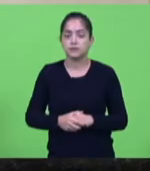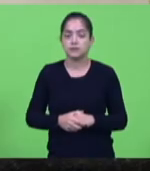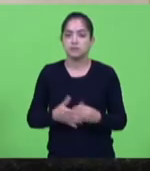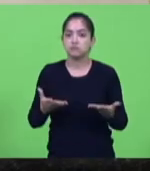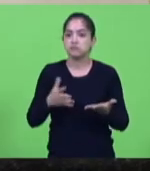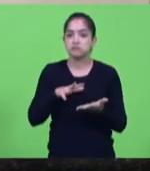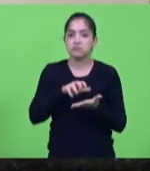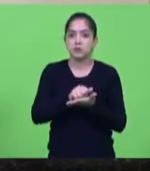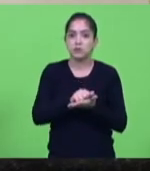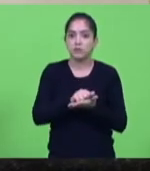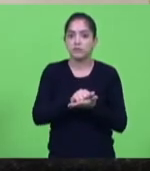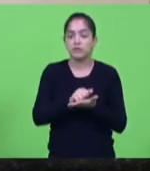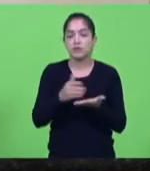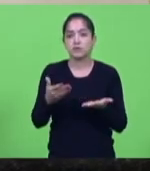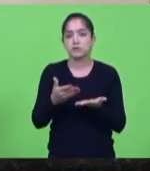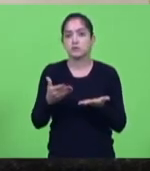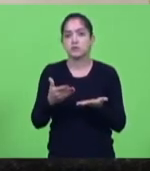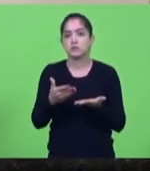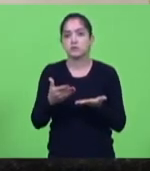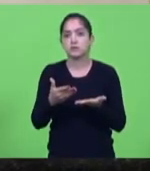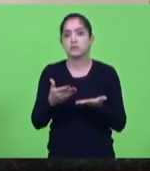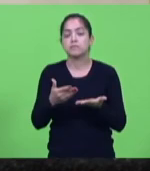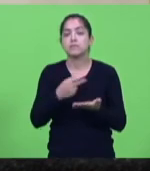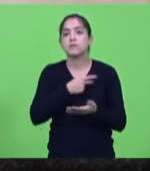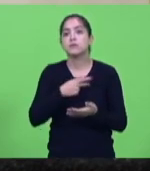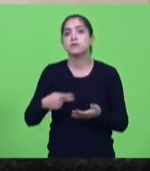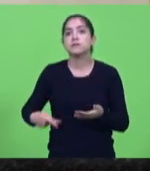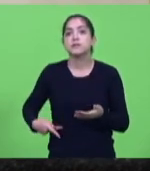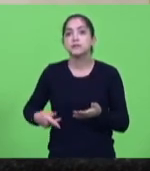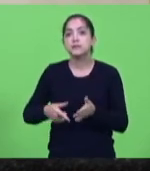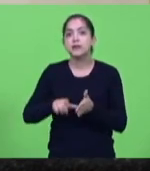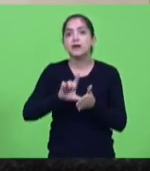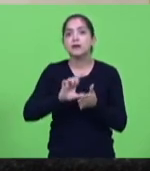havendo novos inscritos, esta presidência, antes de